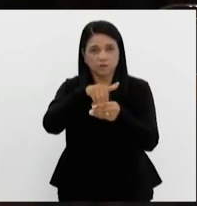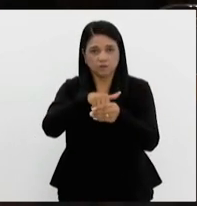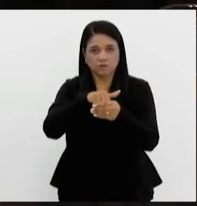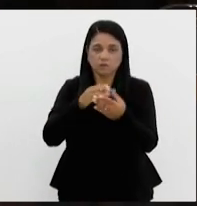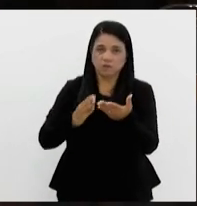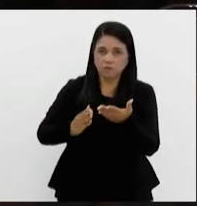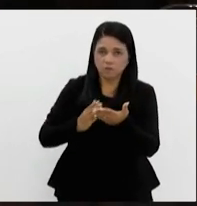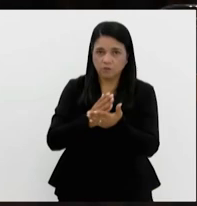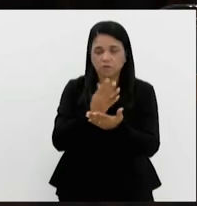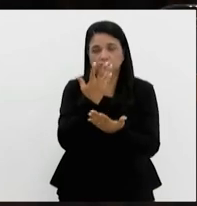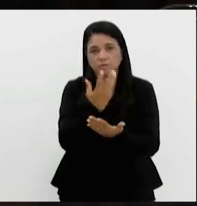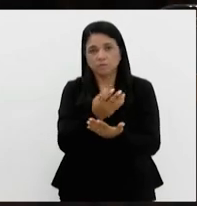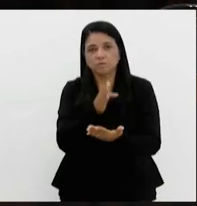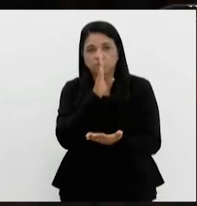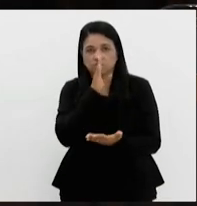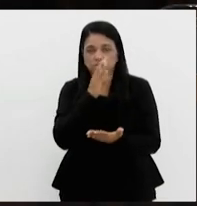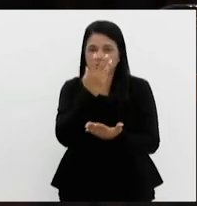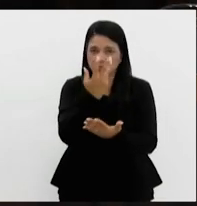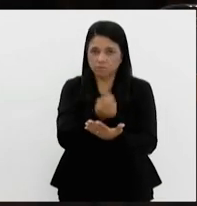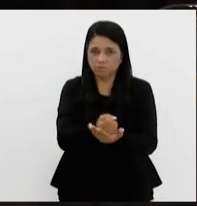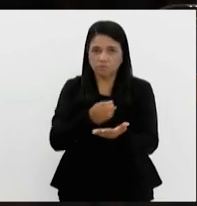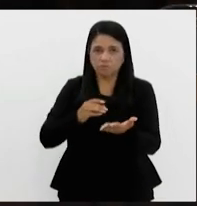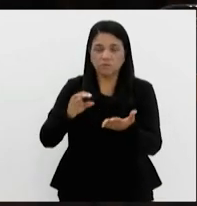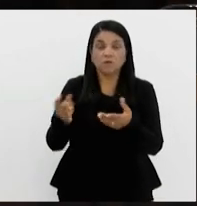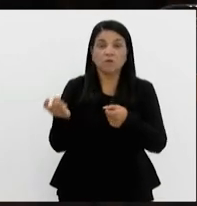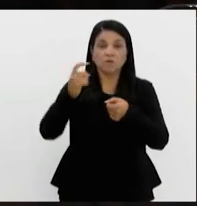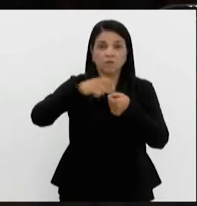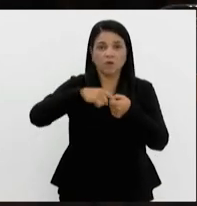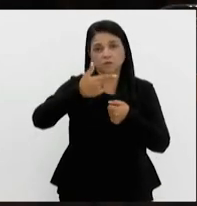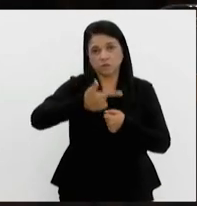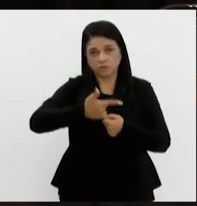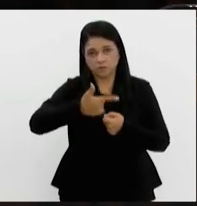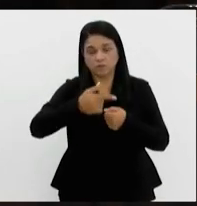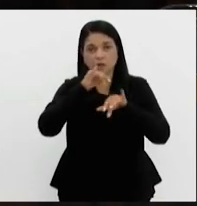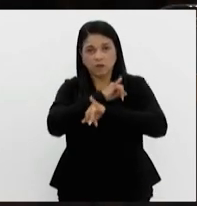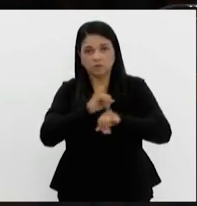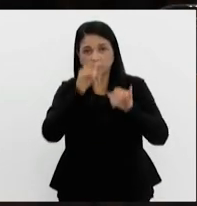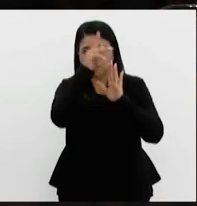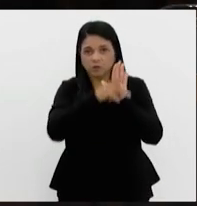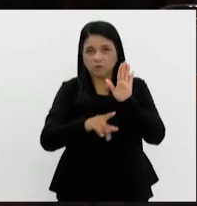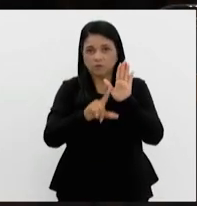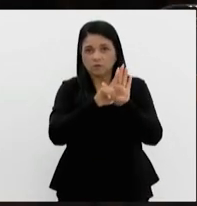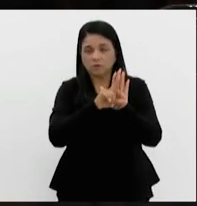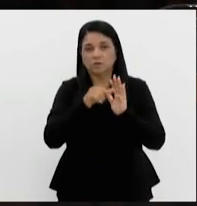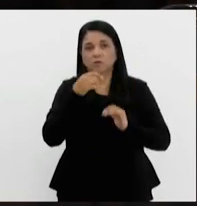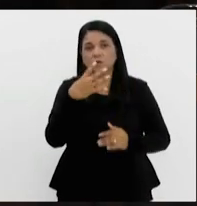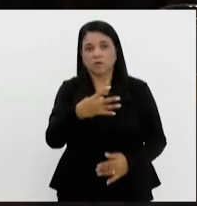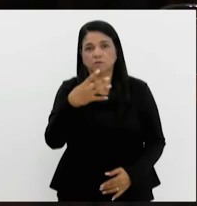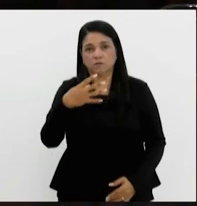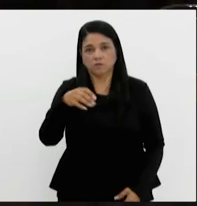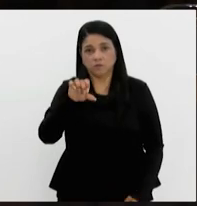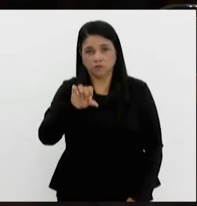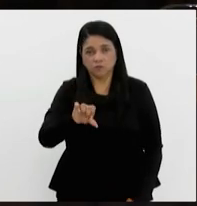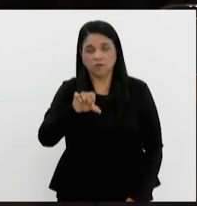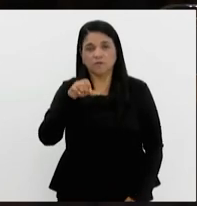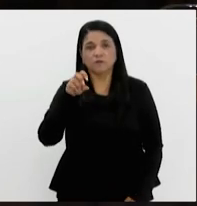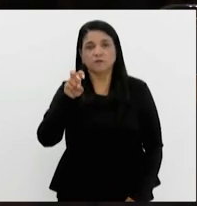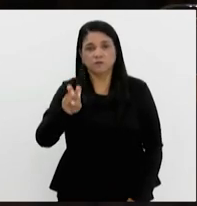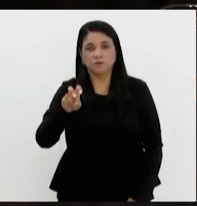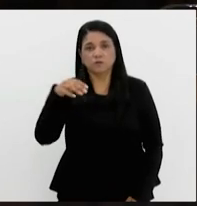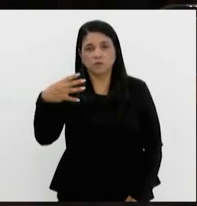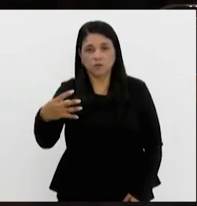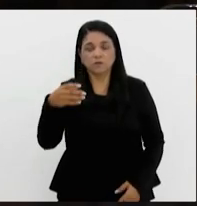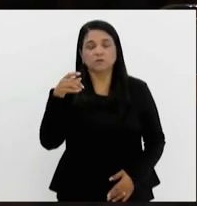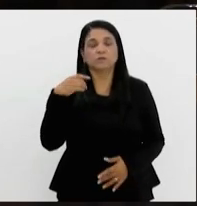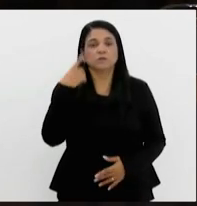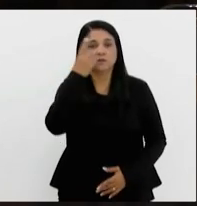que aprovam permaneçam como estão, aprovado em primeira, retorna em segunda. Anuncio. Projeto de lei número 4954 de 21, de autoria do